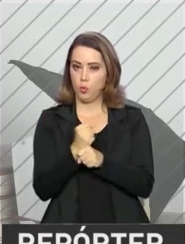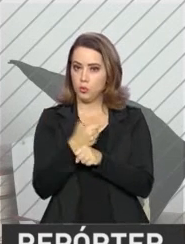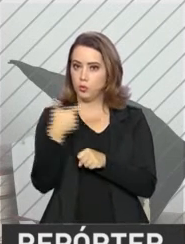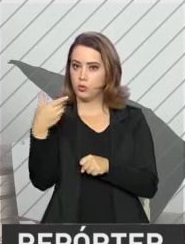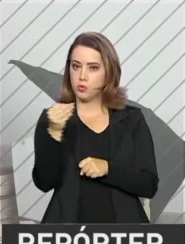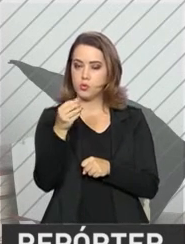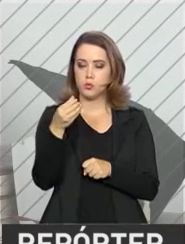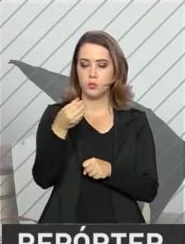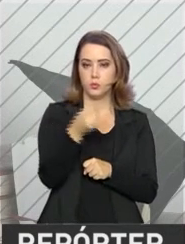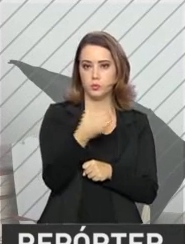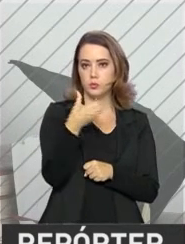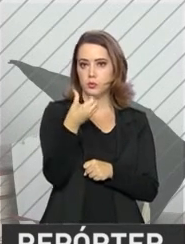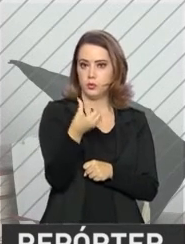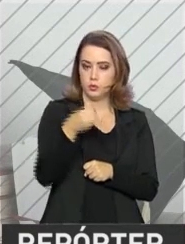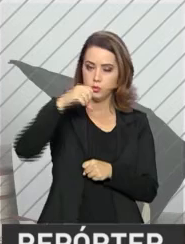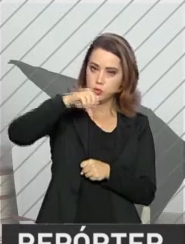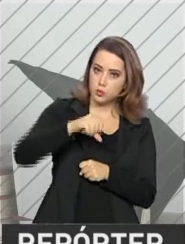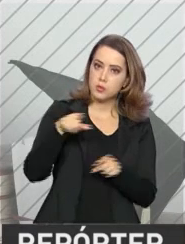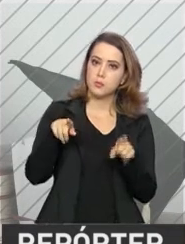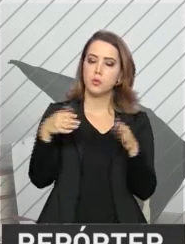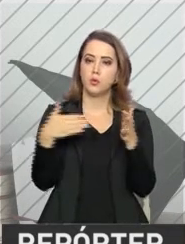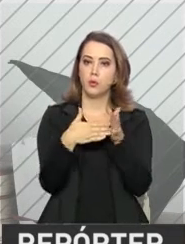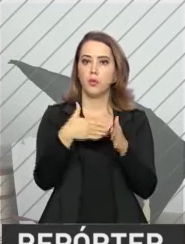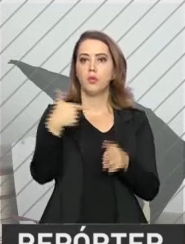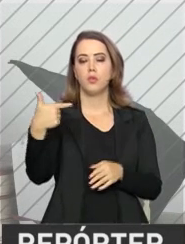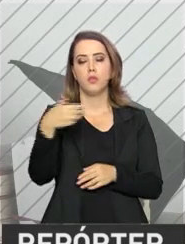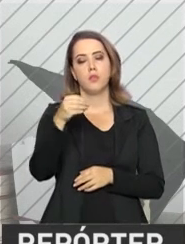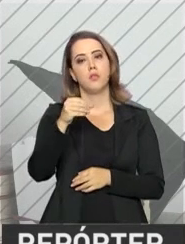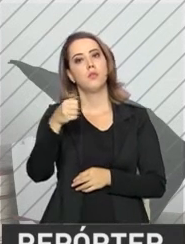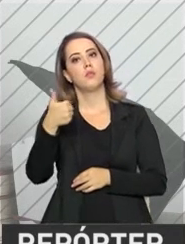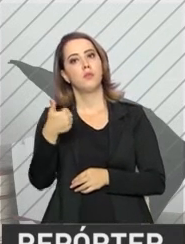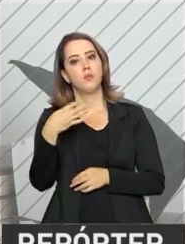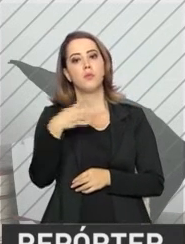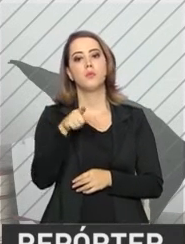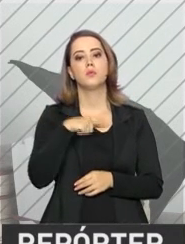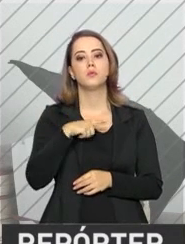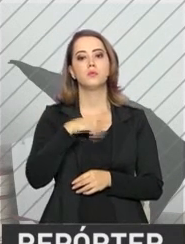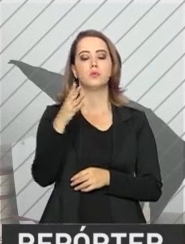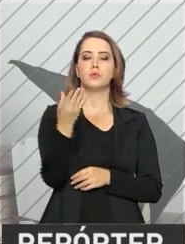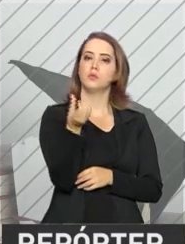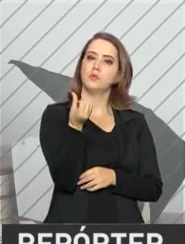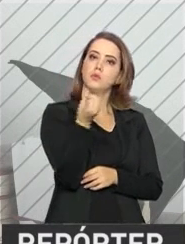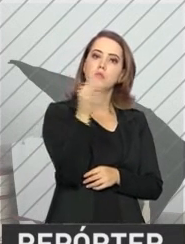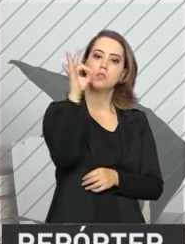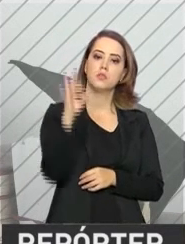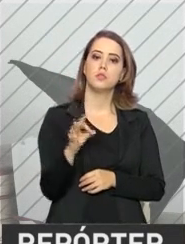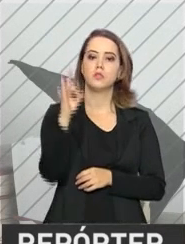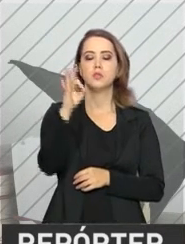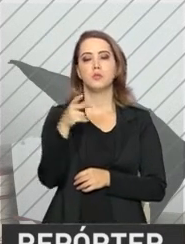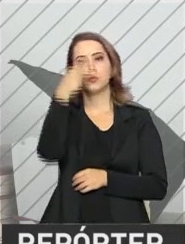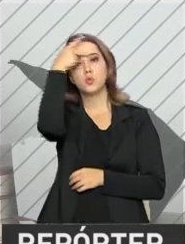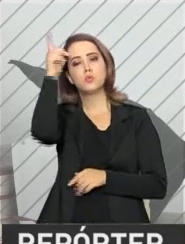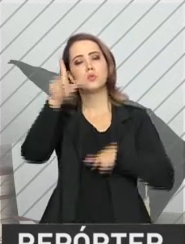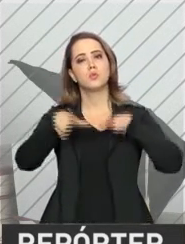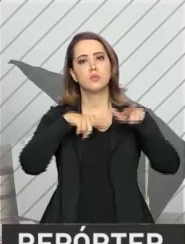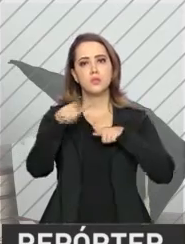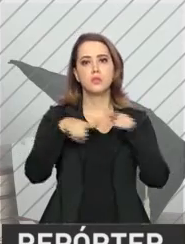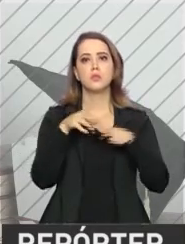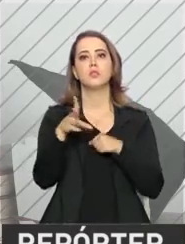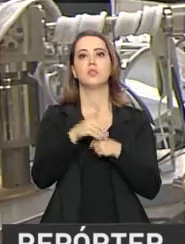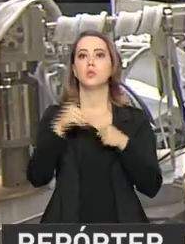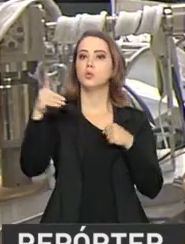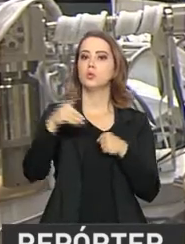o total de mestres empregados foi de 66% enquanto o de doutores foi de 75%